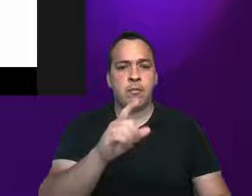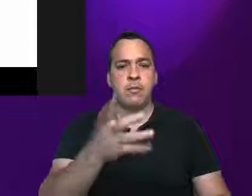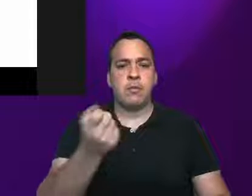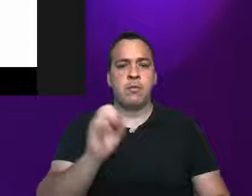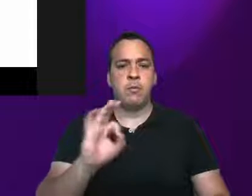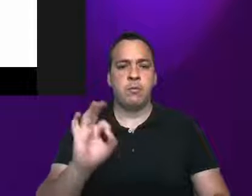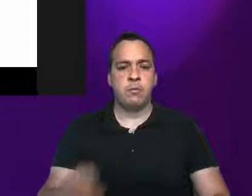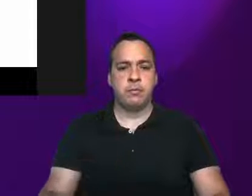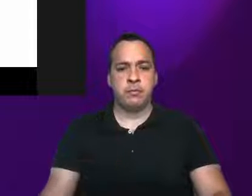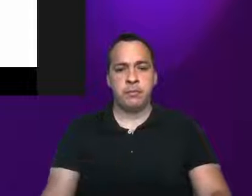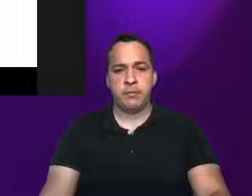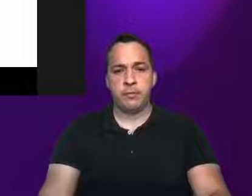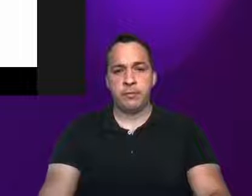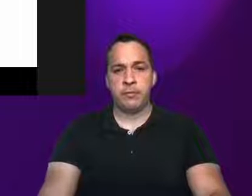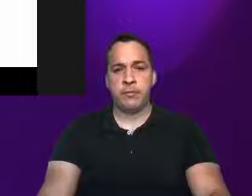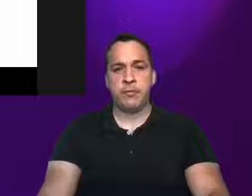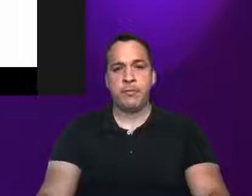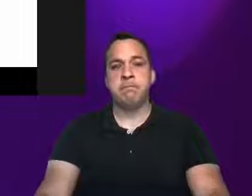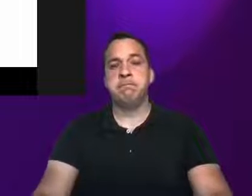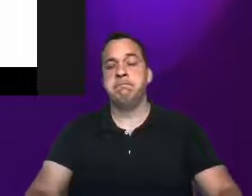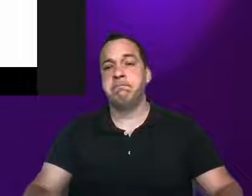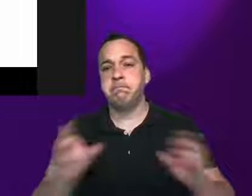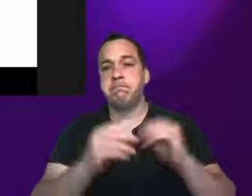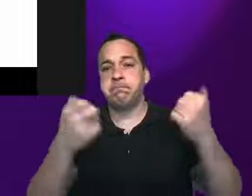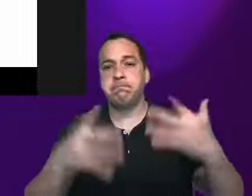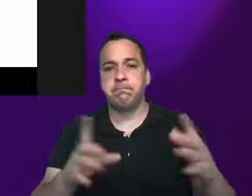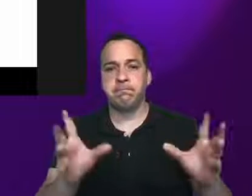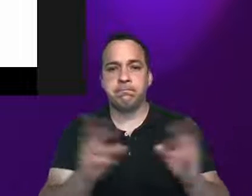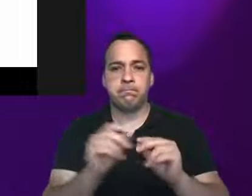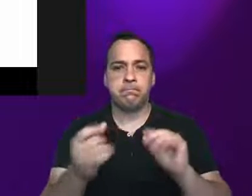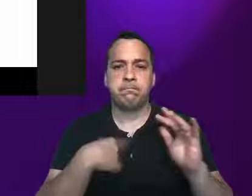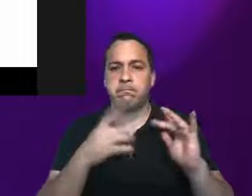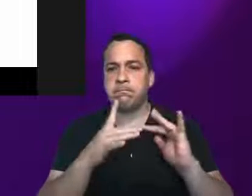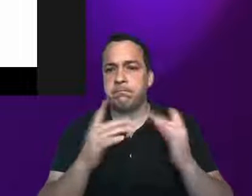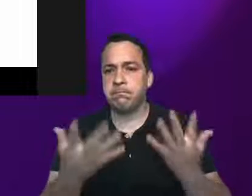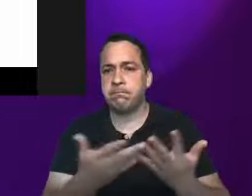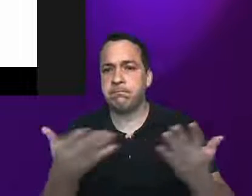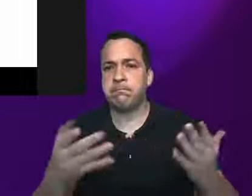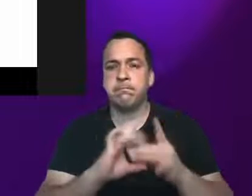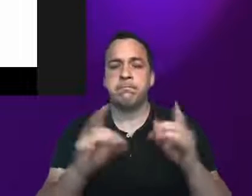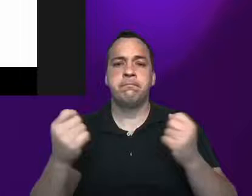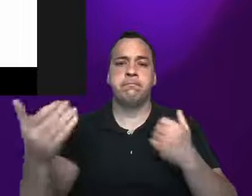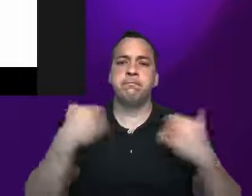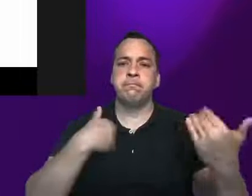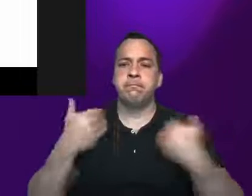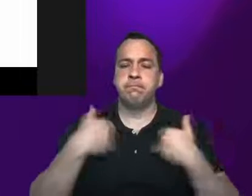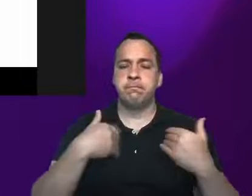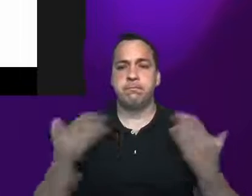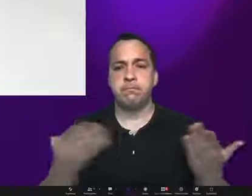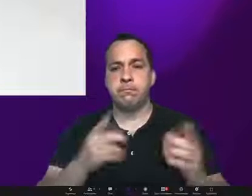placebo. Então, era isso. Aqui está o meu contato, fiquem à vontade para falar comigo, e agora a gente vai